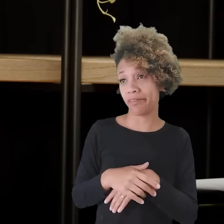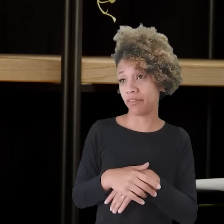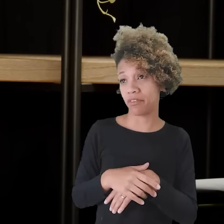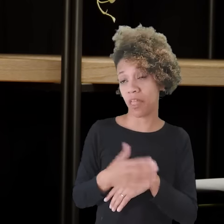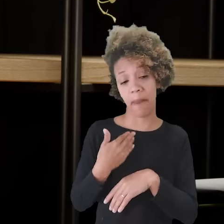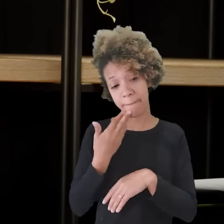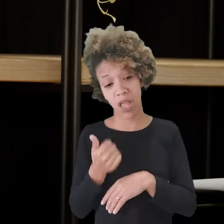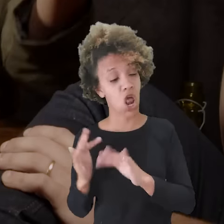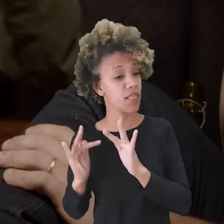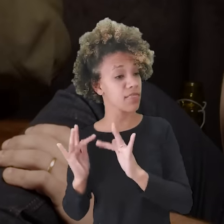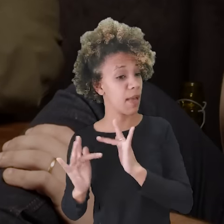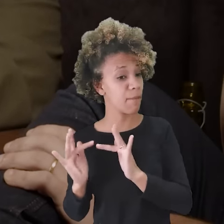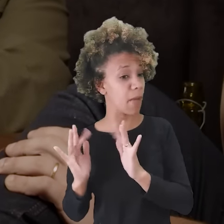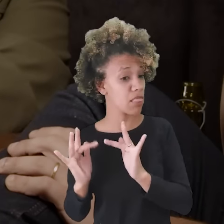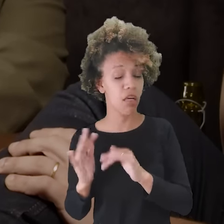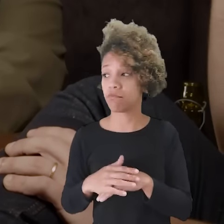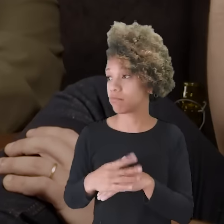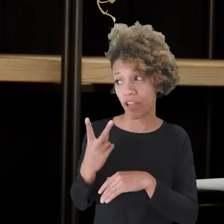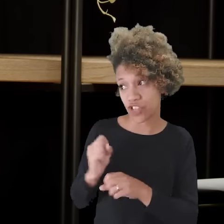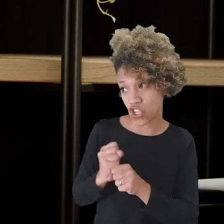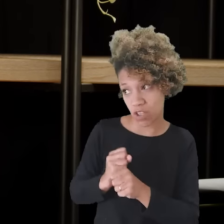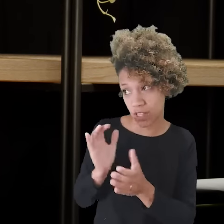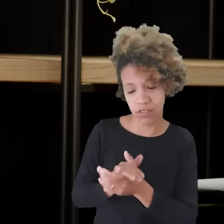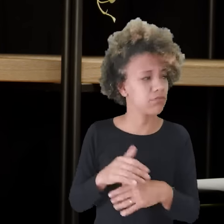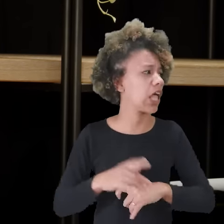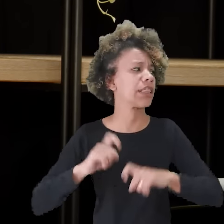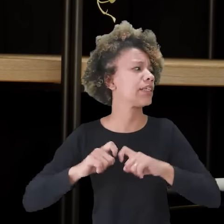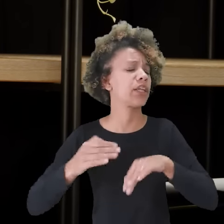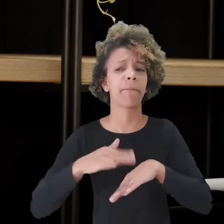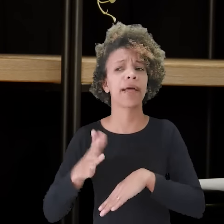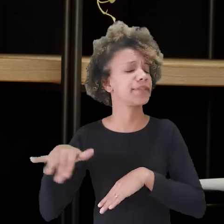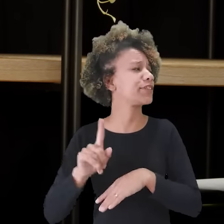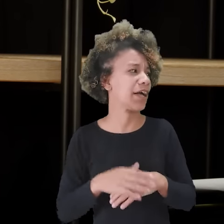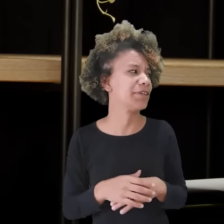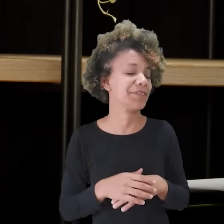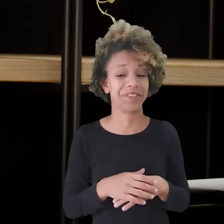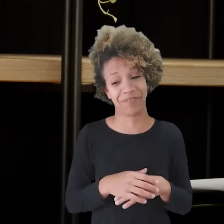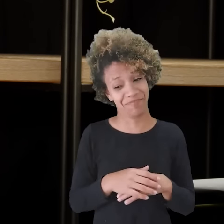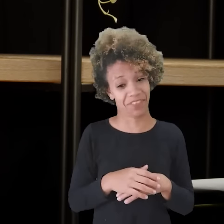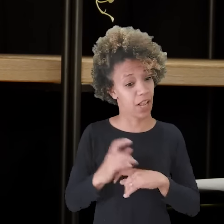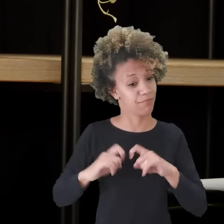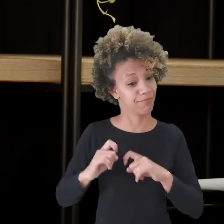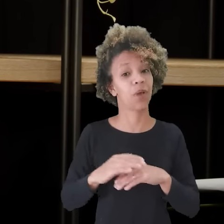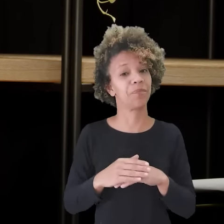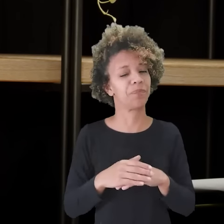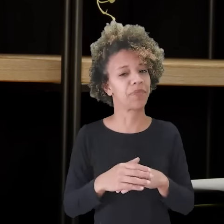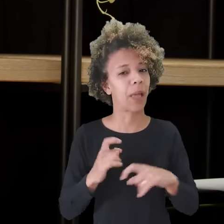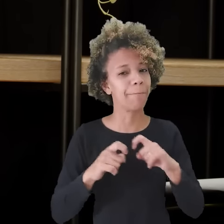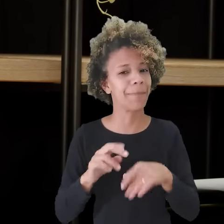Prefiro namorar com você casada há 20 anos exatamente eu tava transando mais do que os caras é problema com a minha mulher